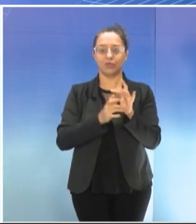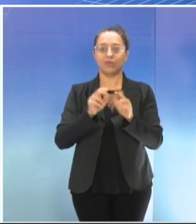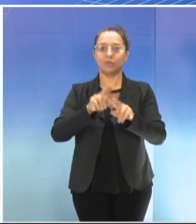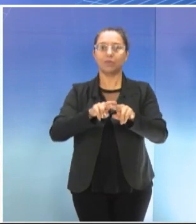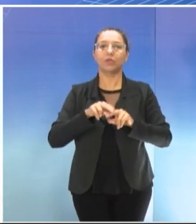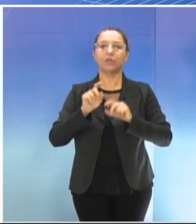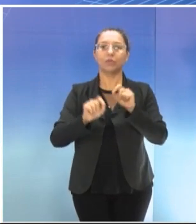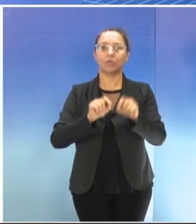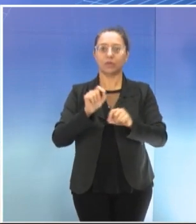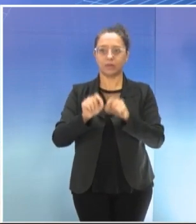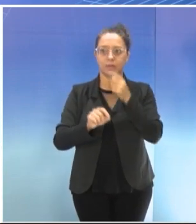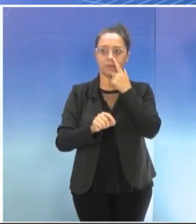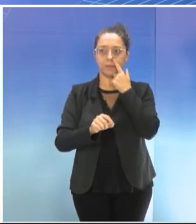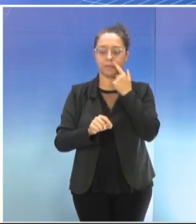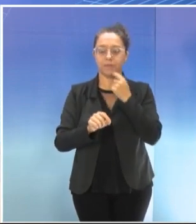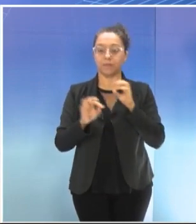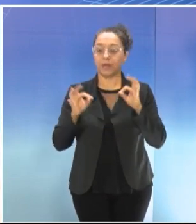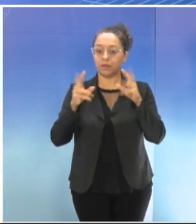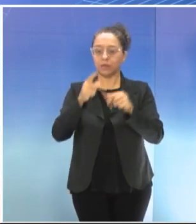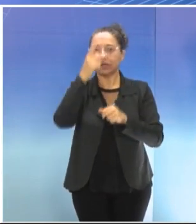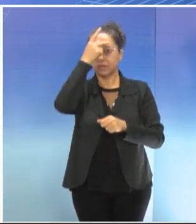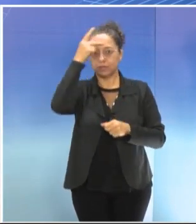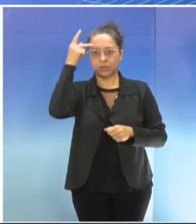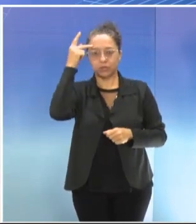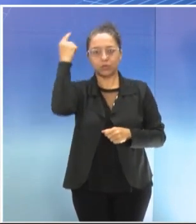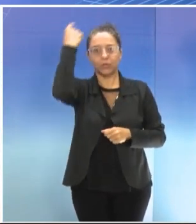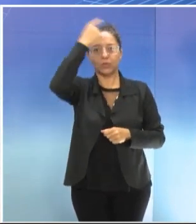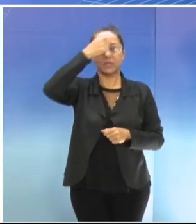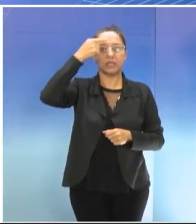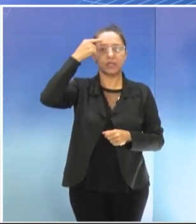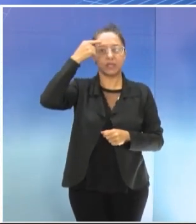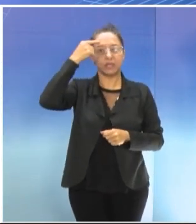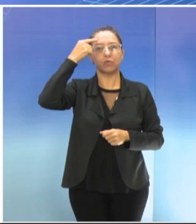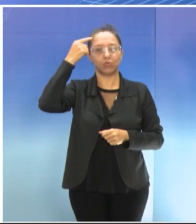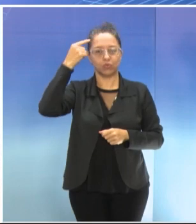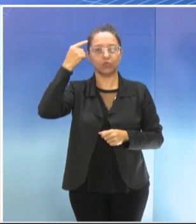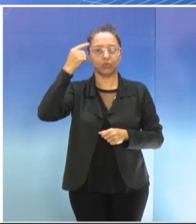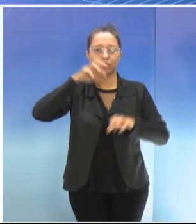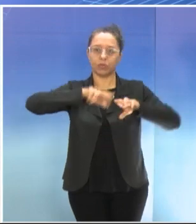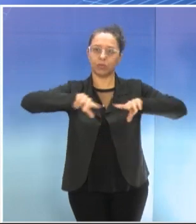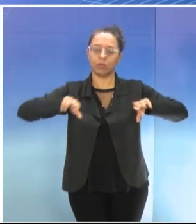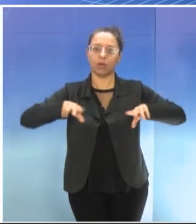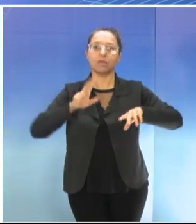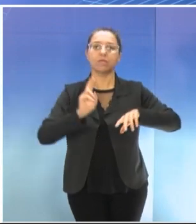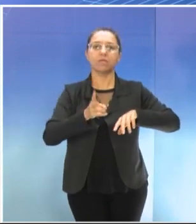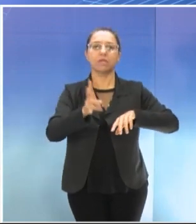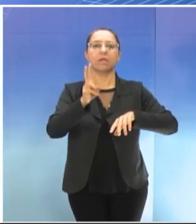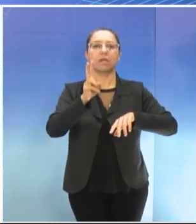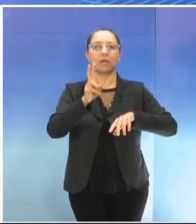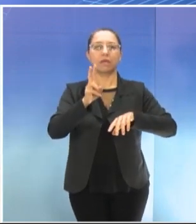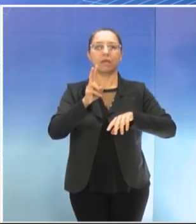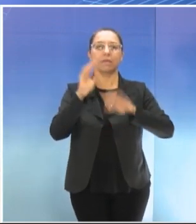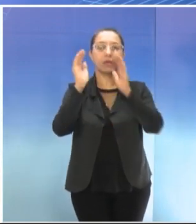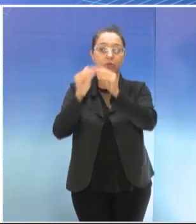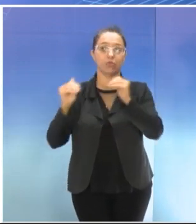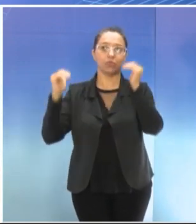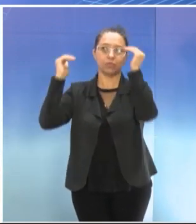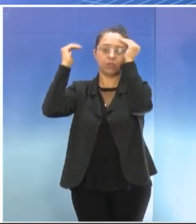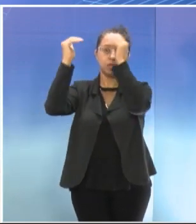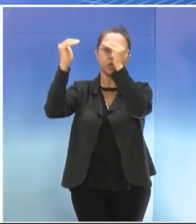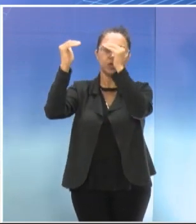Mas para Tomás de Aquino e para todos da filosofia medieval, a fé sempre vai